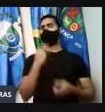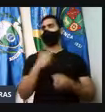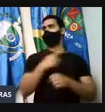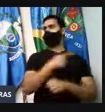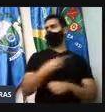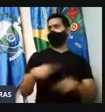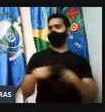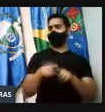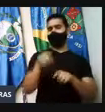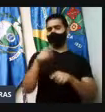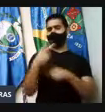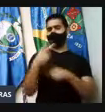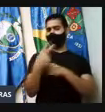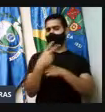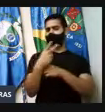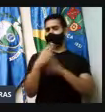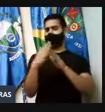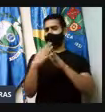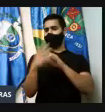casa pela internet.